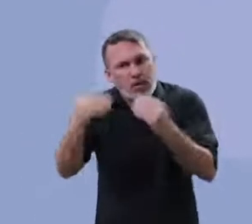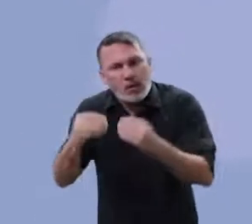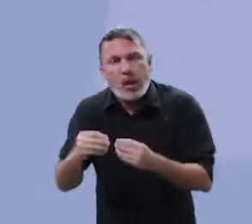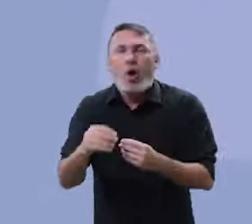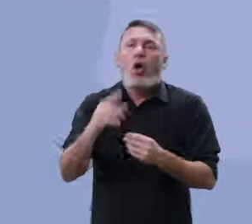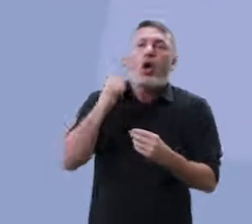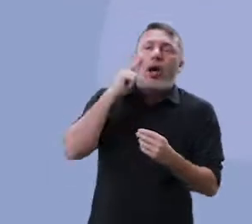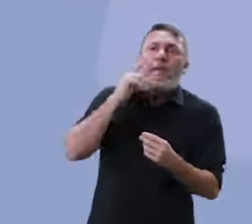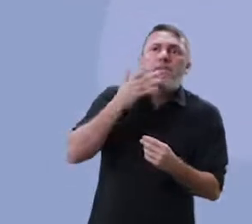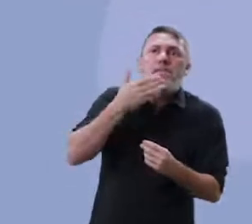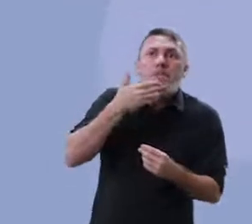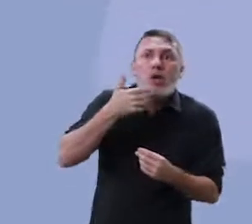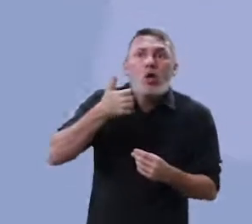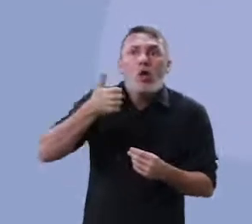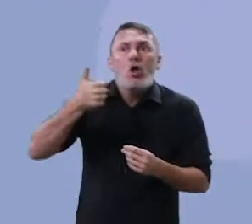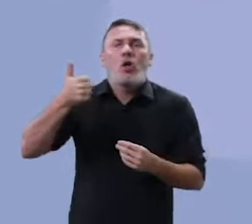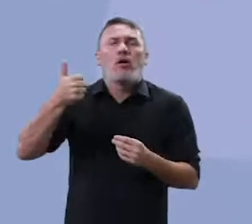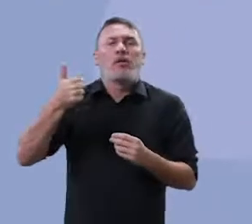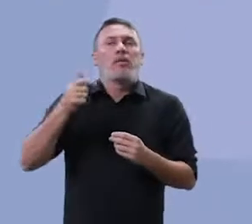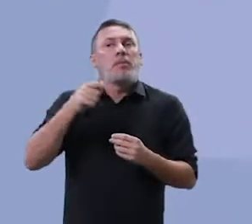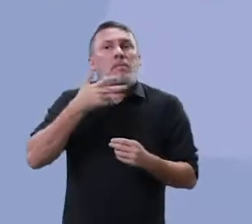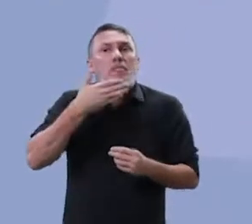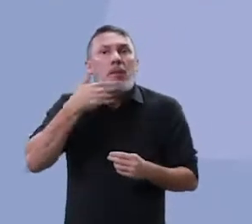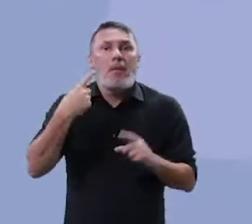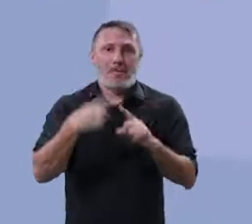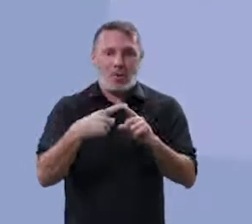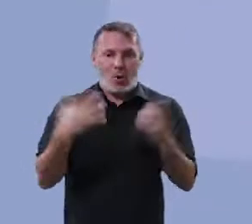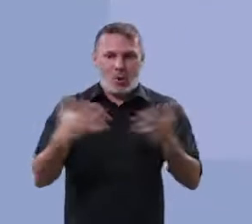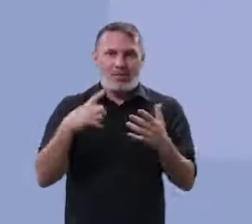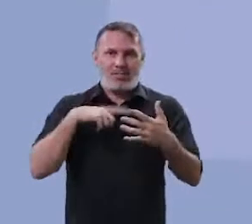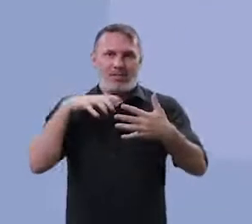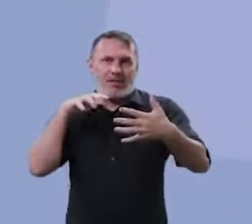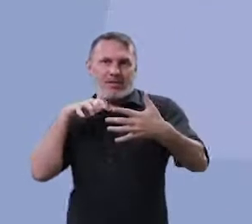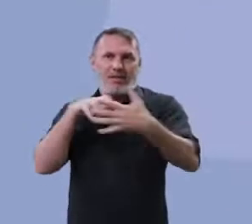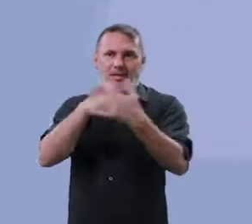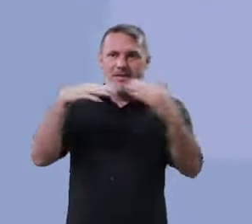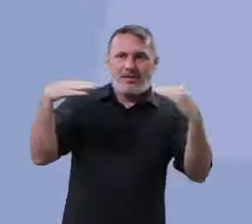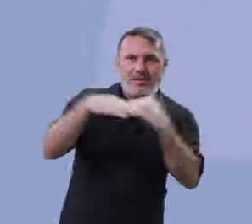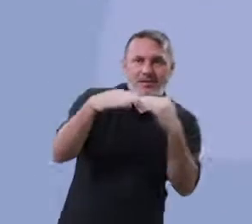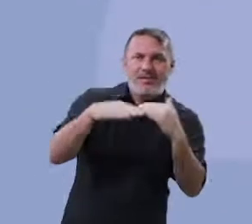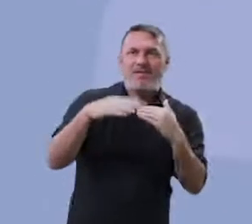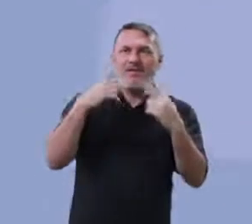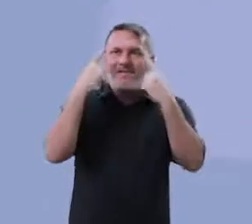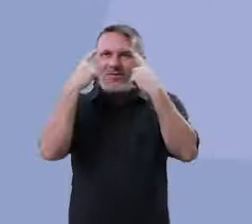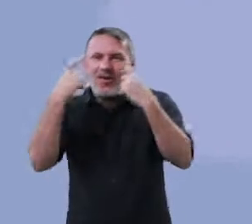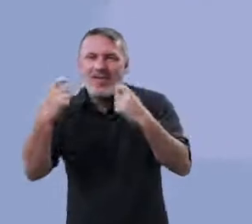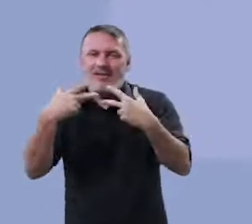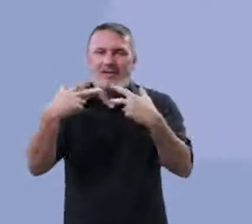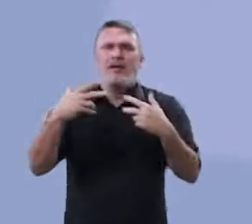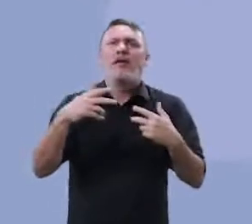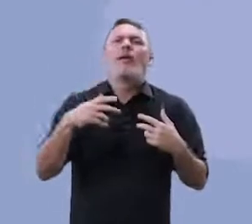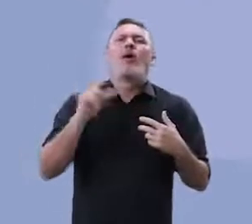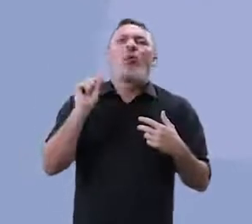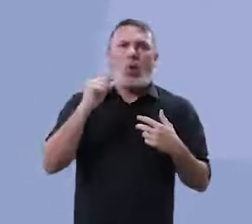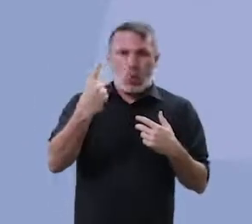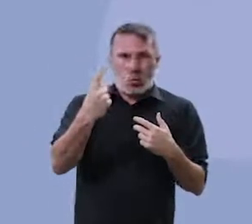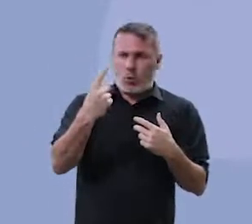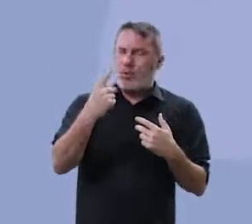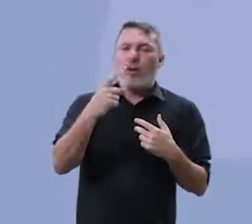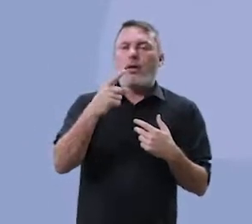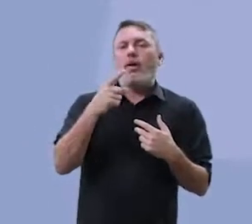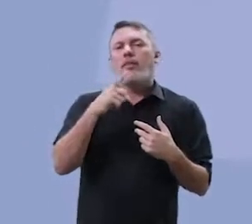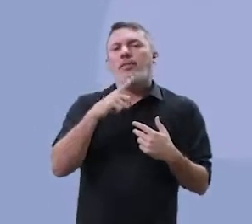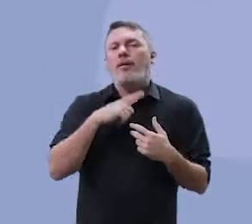jogar, olha, é necessário melhorar. Melhorar por quê? Porque se tem falha hoje na violência no trânsito, nós precisamos consertar ali